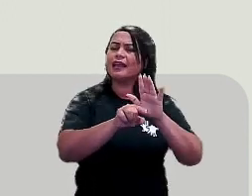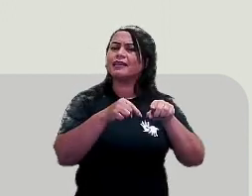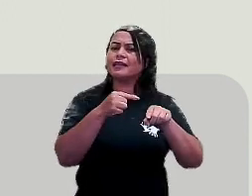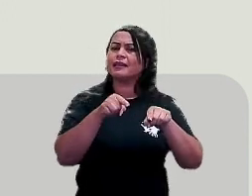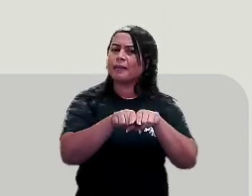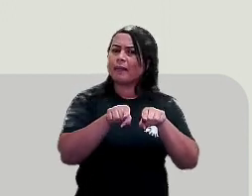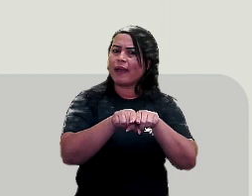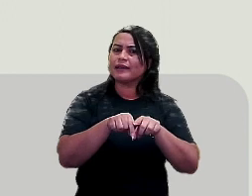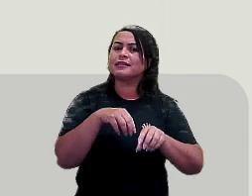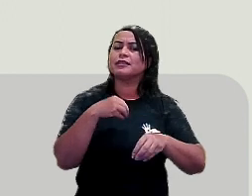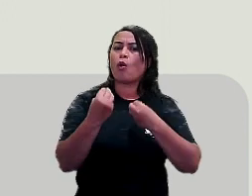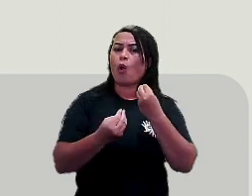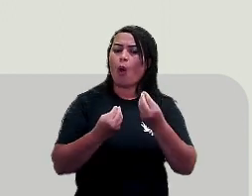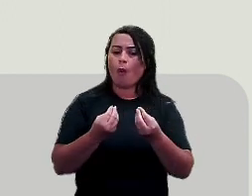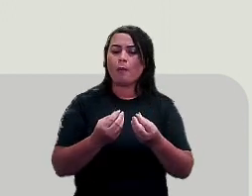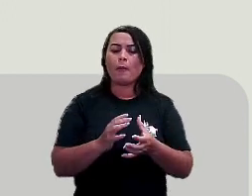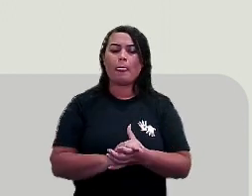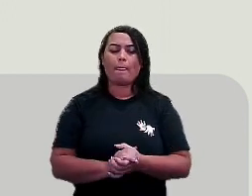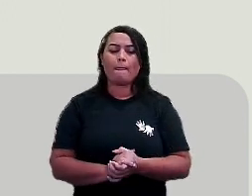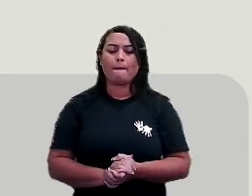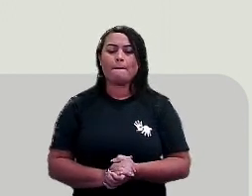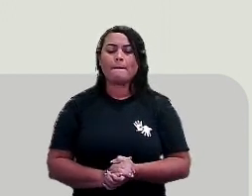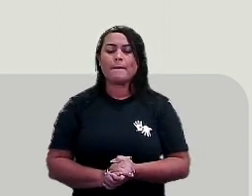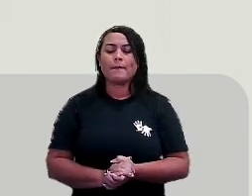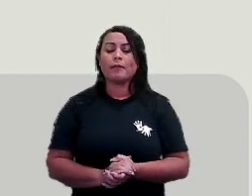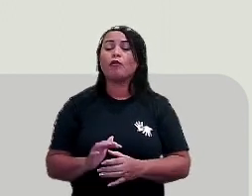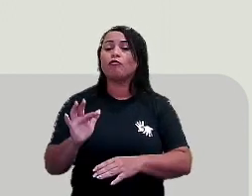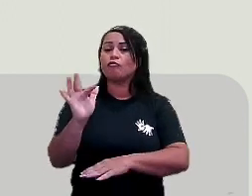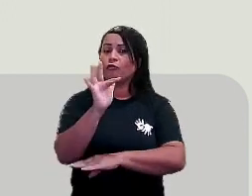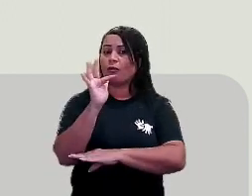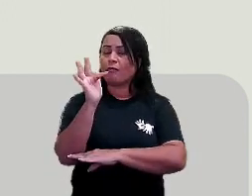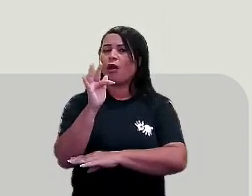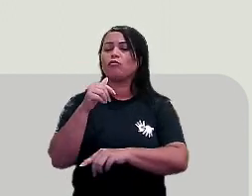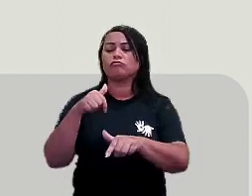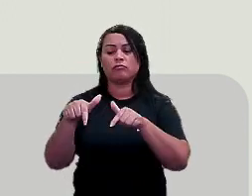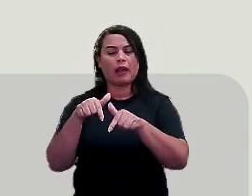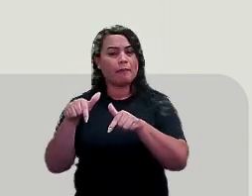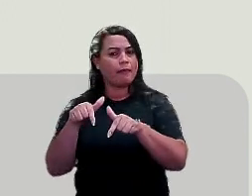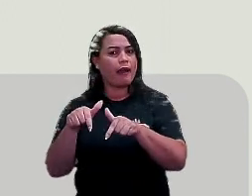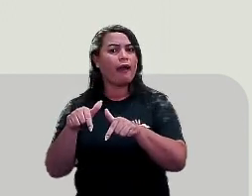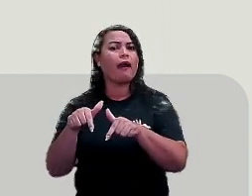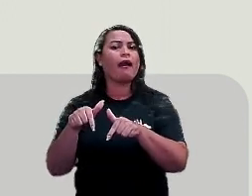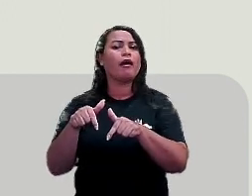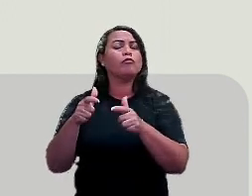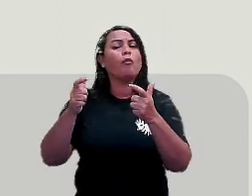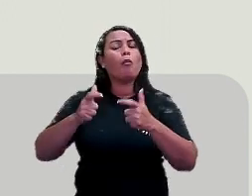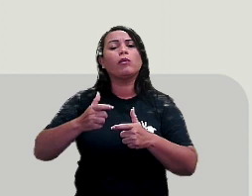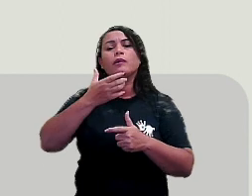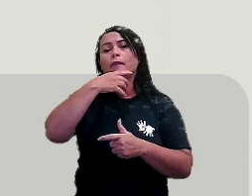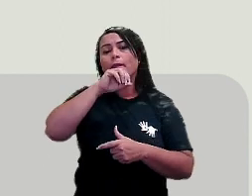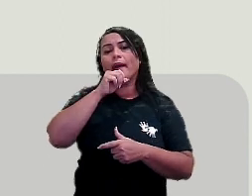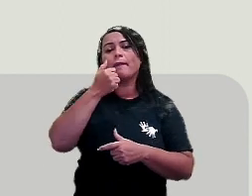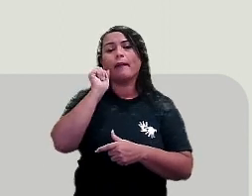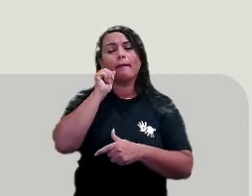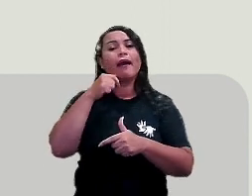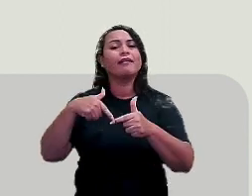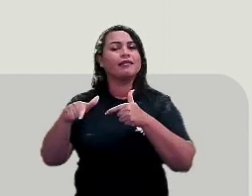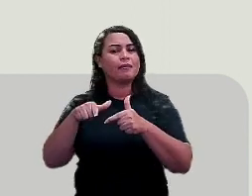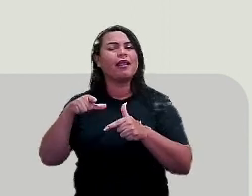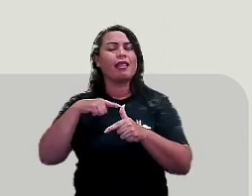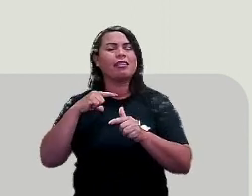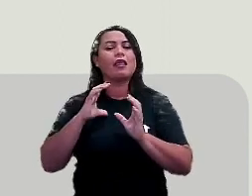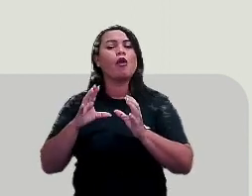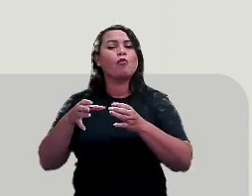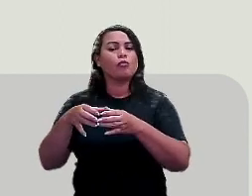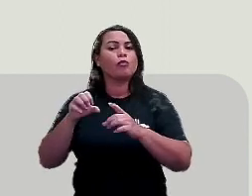sociais formal? O seu trabalho, onde seus pais trabalham, que se formam em um grupo